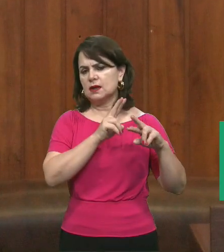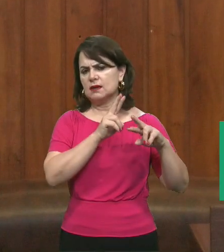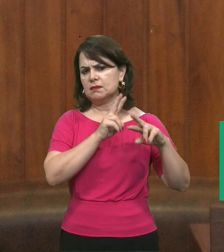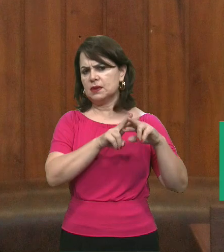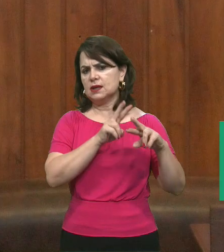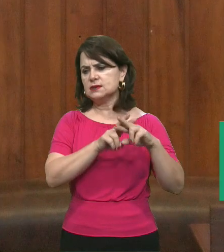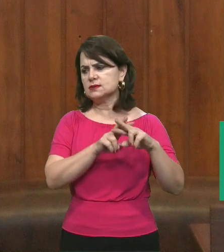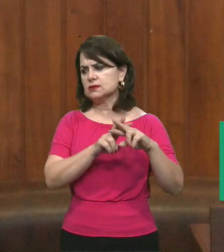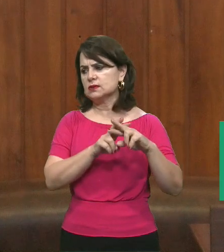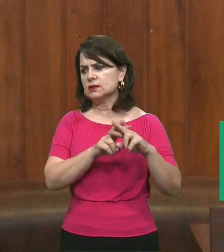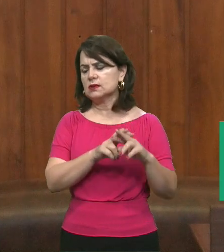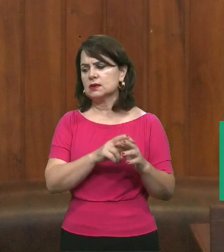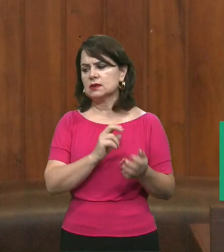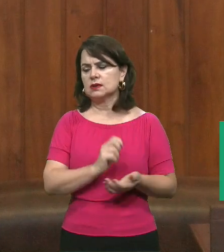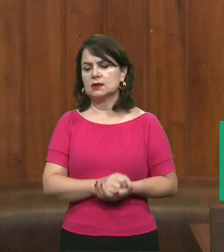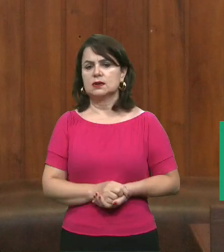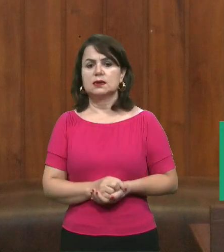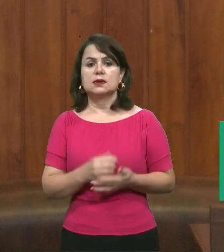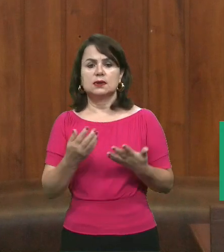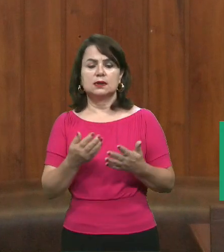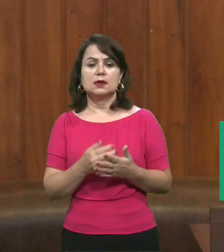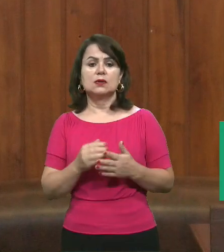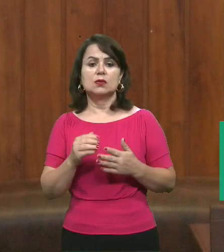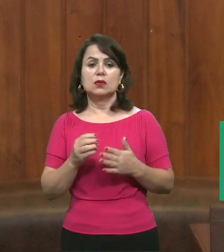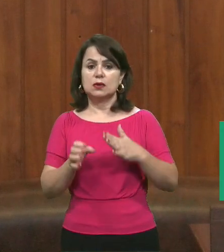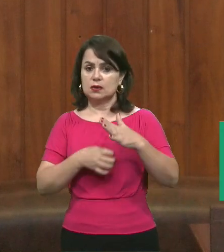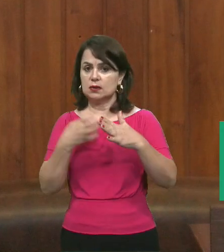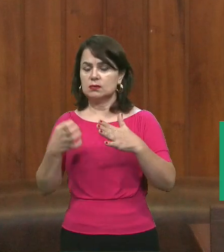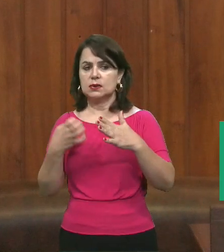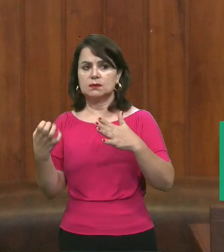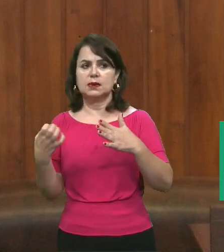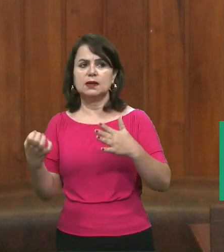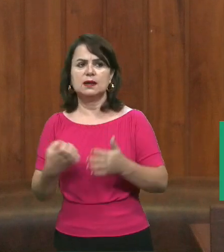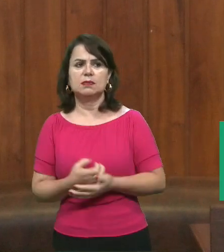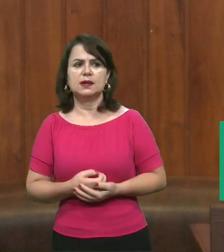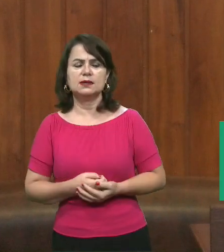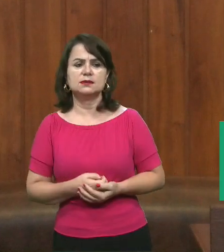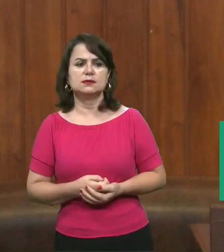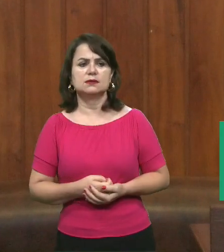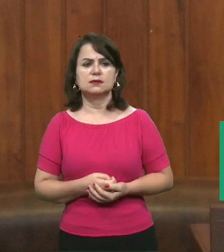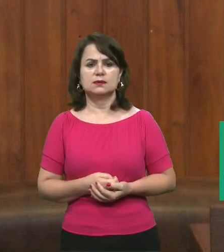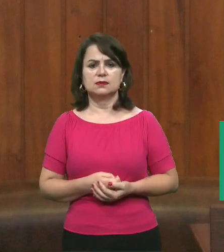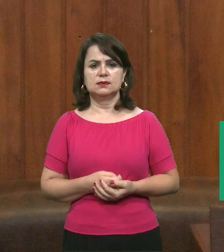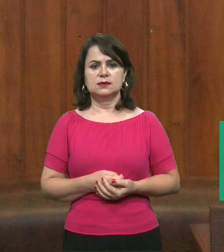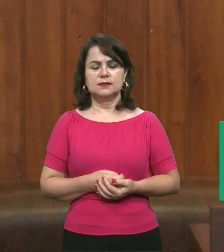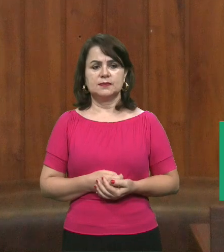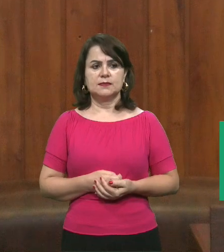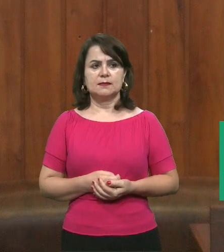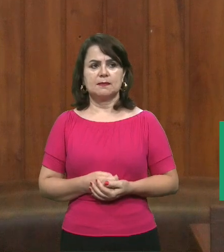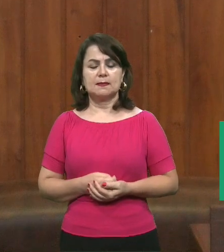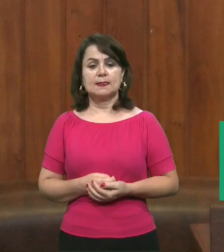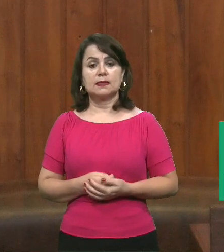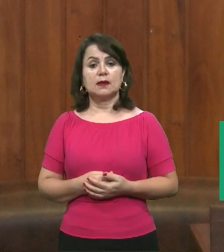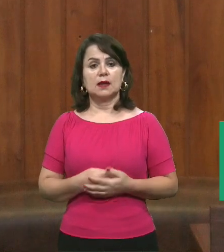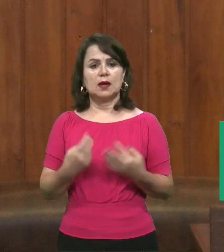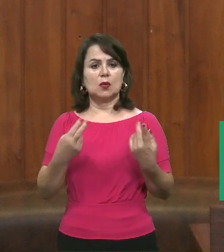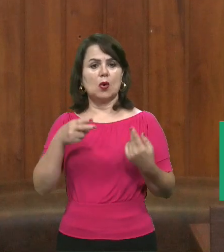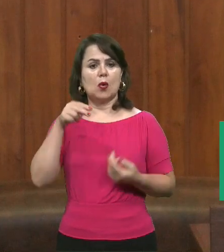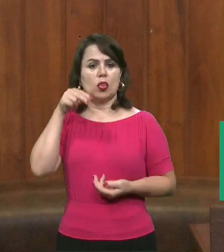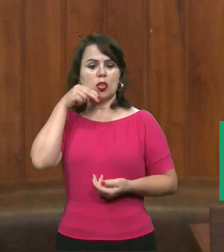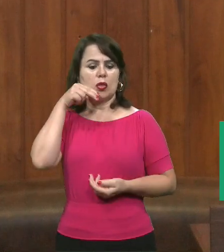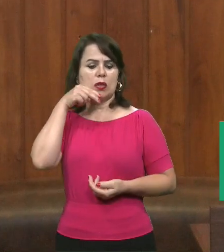quanto à lisura do certame, as empresas participantes possuem. Olha aqui, parece a nora dele, o camarinha. Parece a nora do